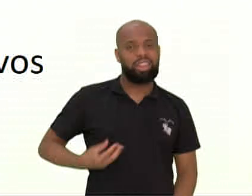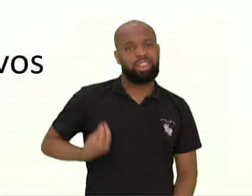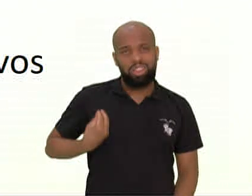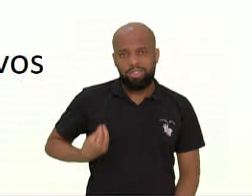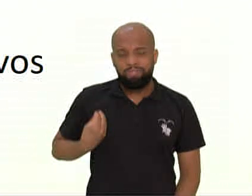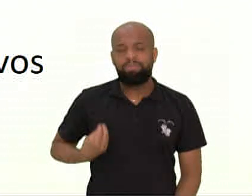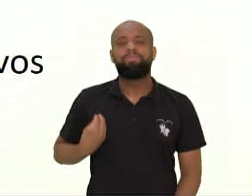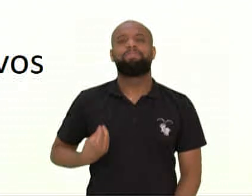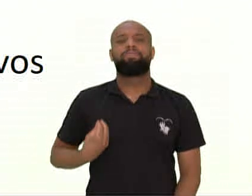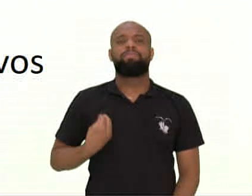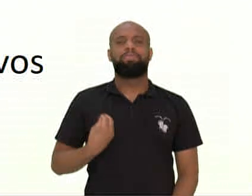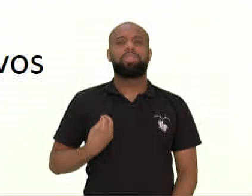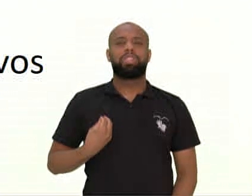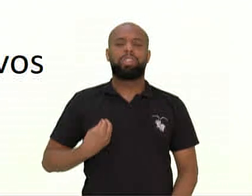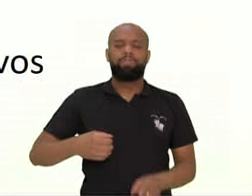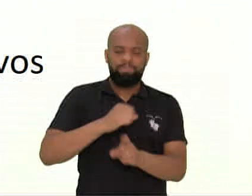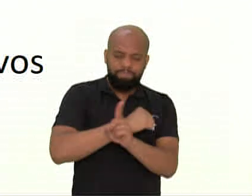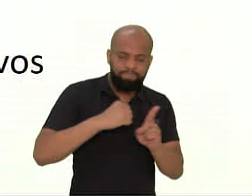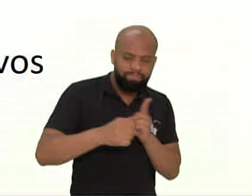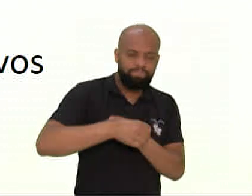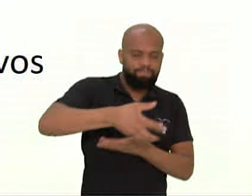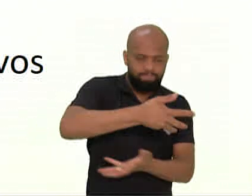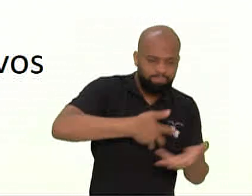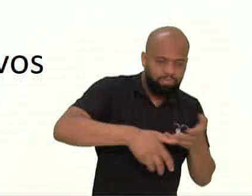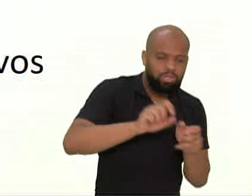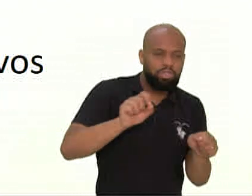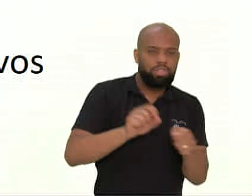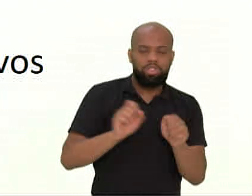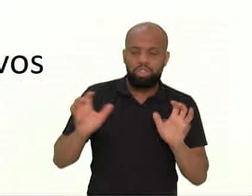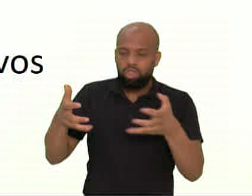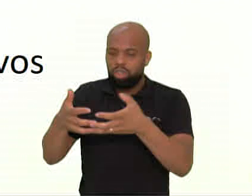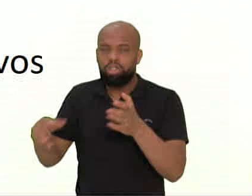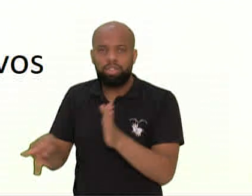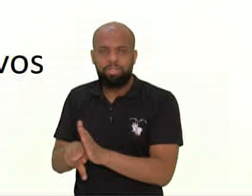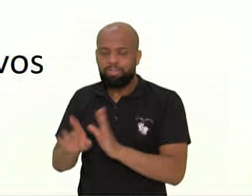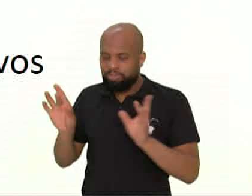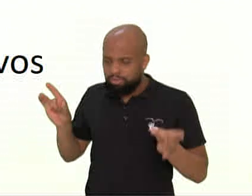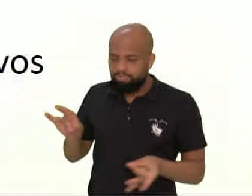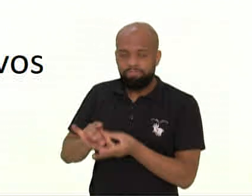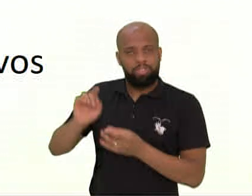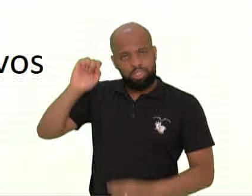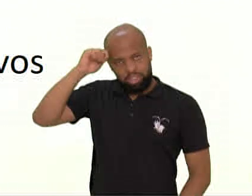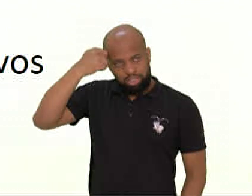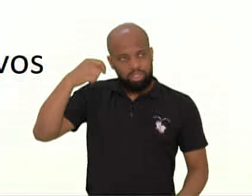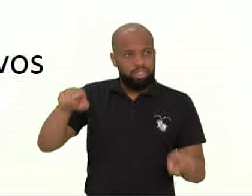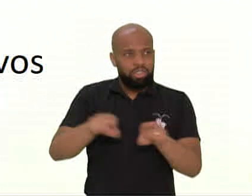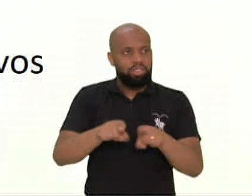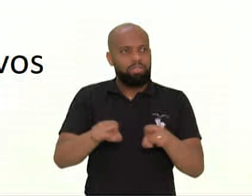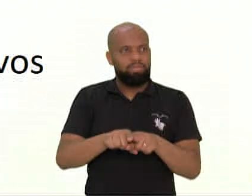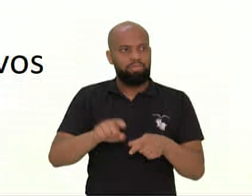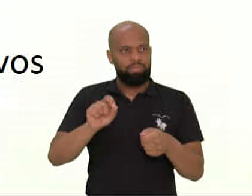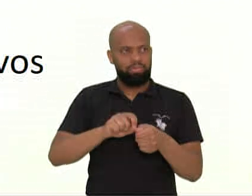organizaram em sociedades de ajuda mútua, fizeram clubes de lazer para eles, fizeram